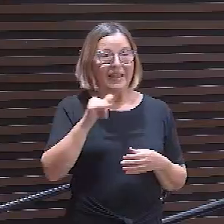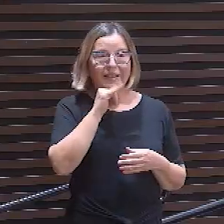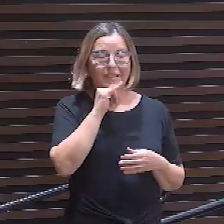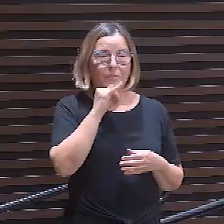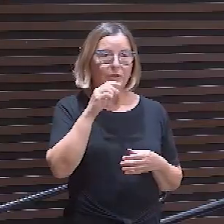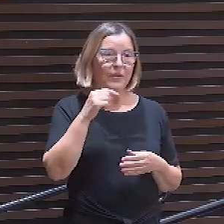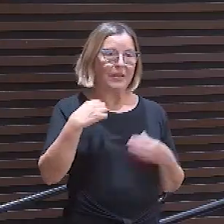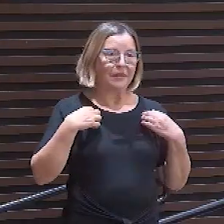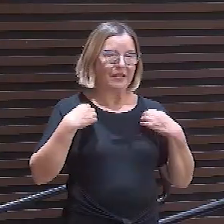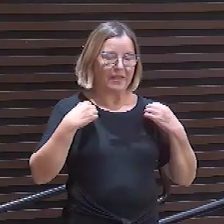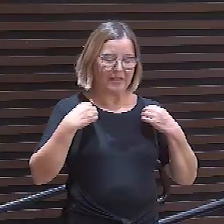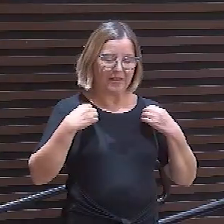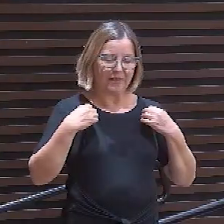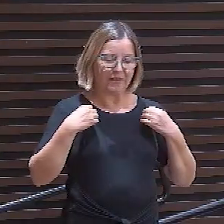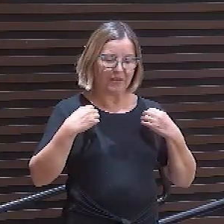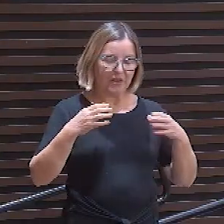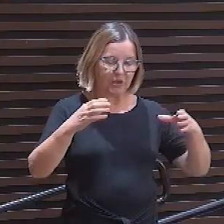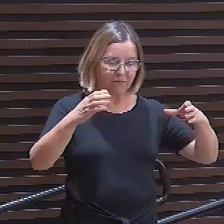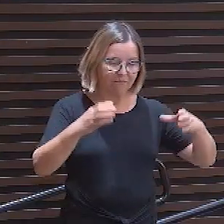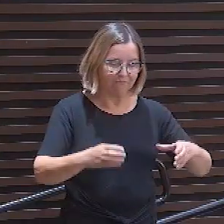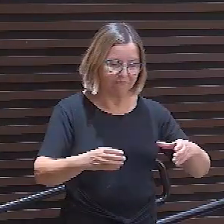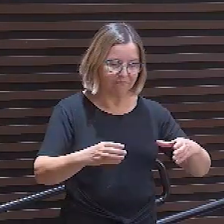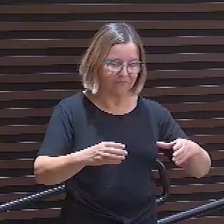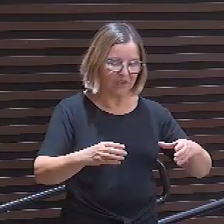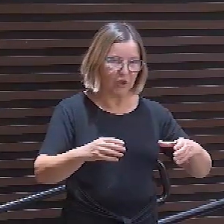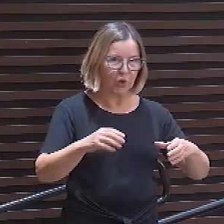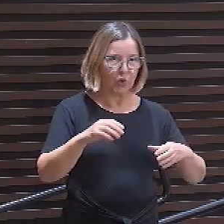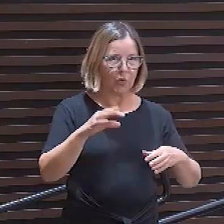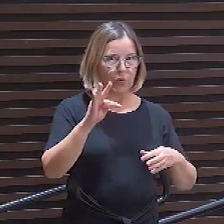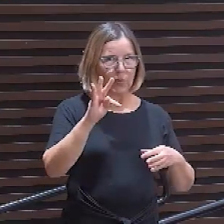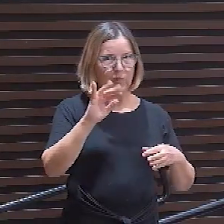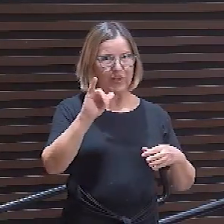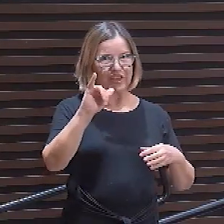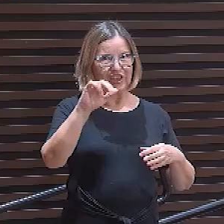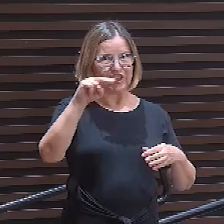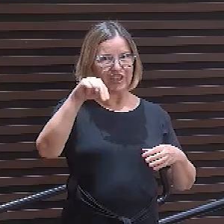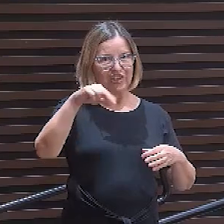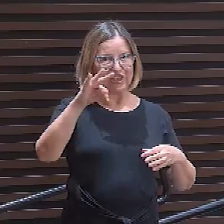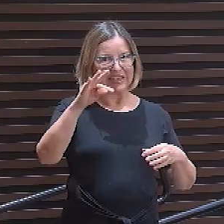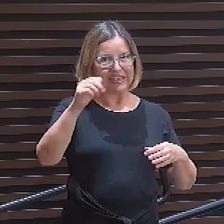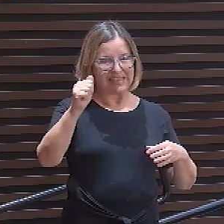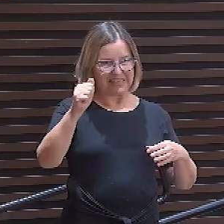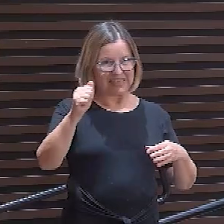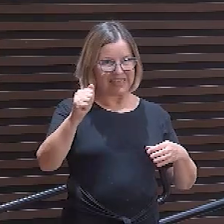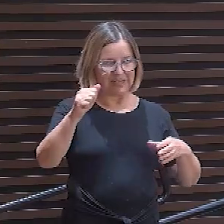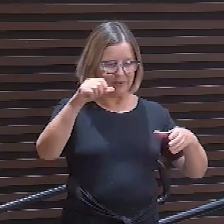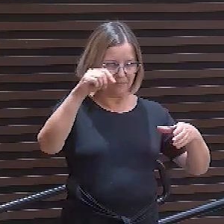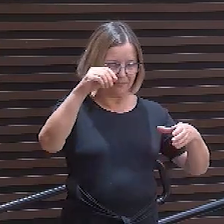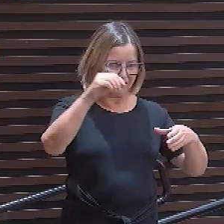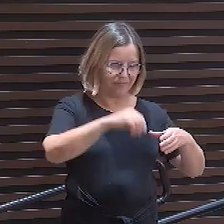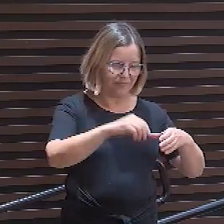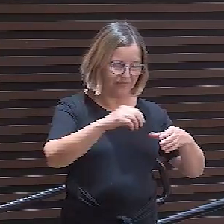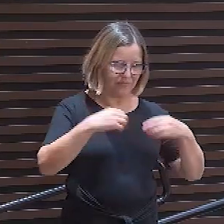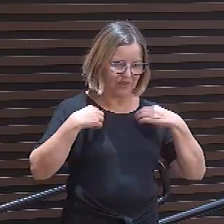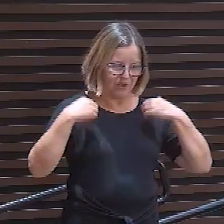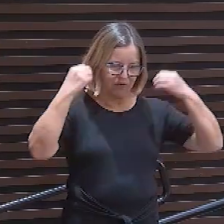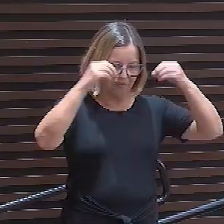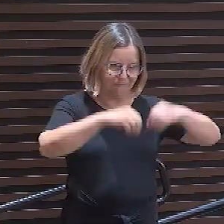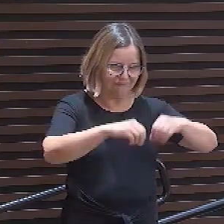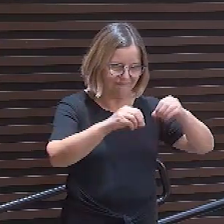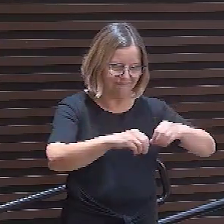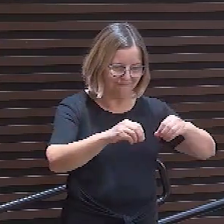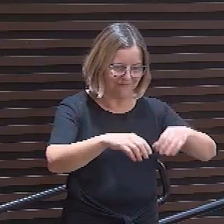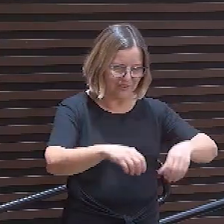eu vou batizá-la. E depois eu tiro e ponho para secar. E aí Deus nos batizou